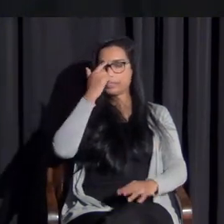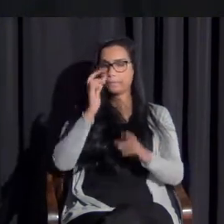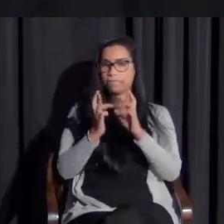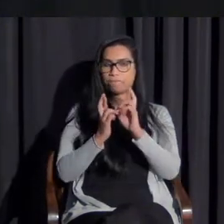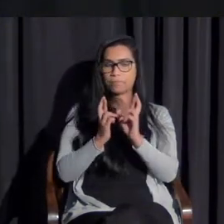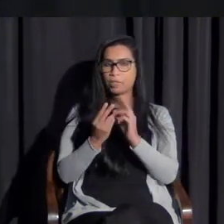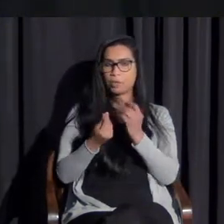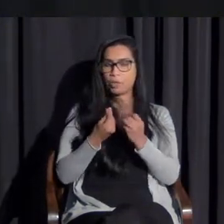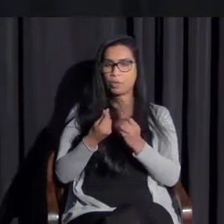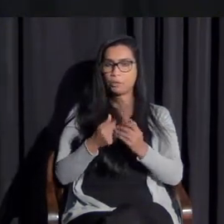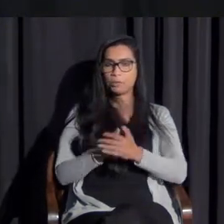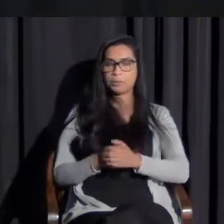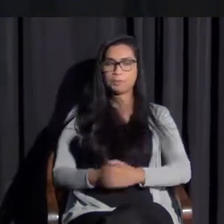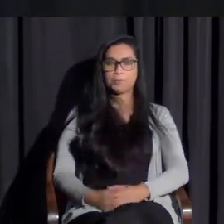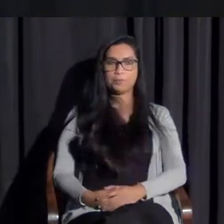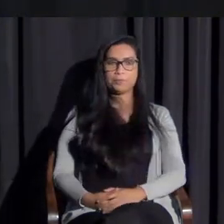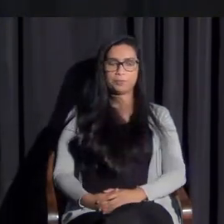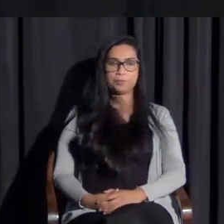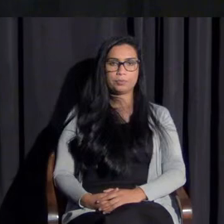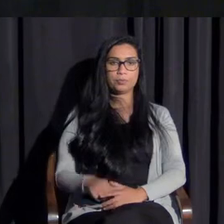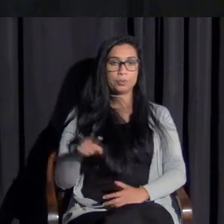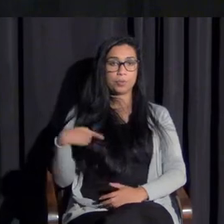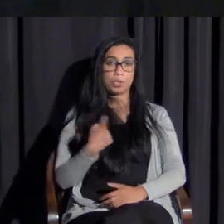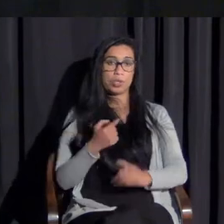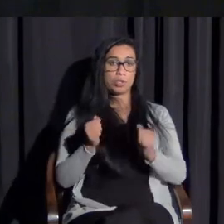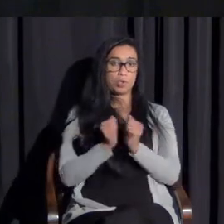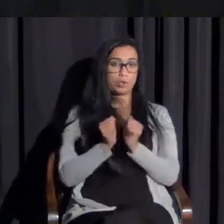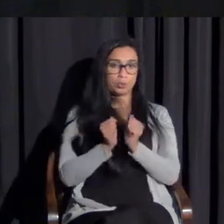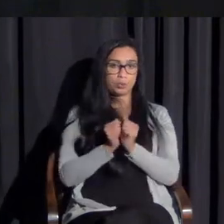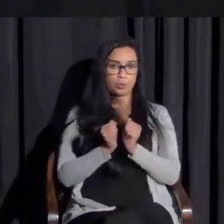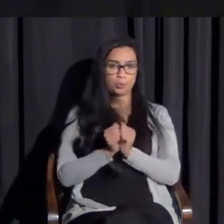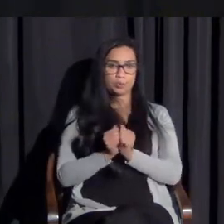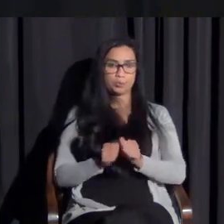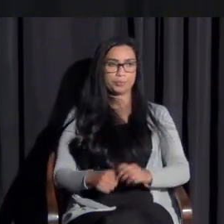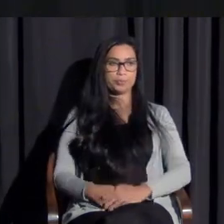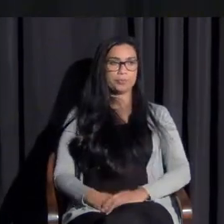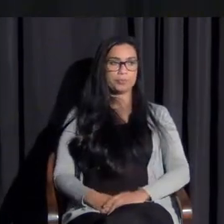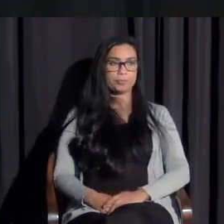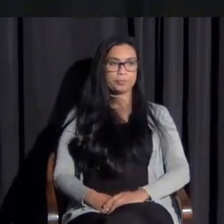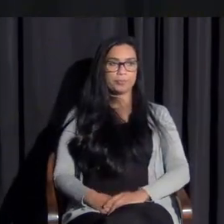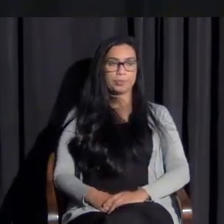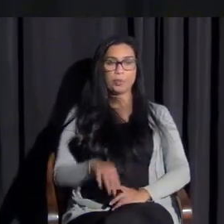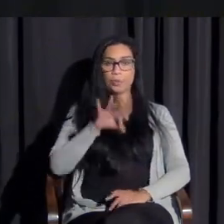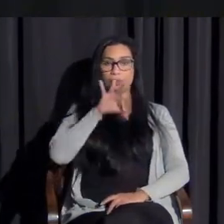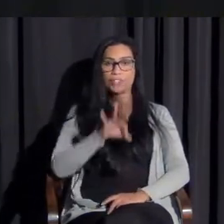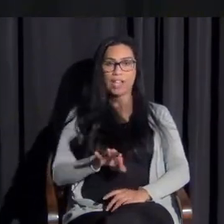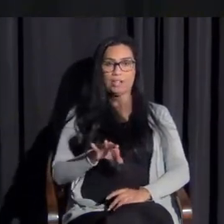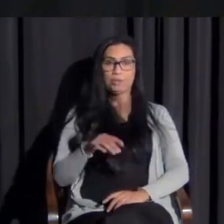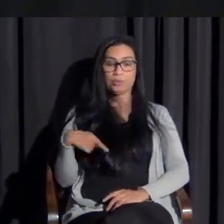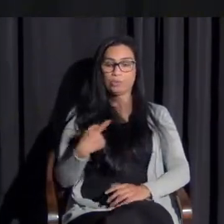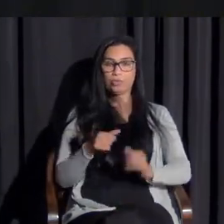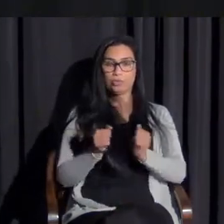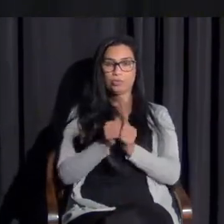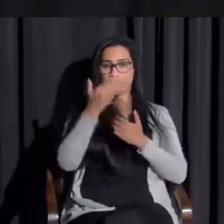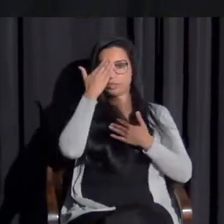Né? O certo é quando a gente está junto. Né? Então, que a gente possa estar junto para a gente poder avançar.